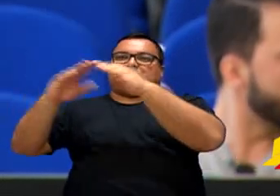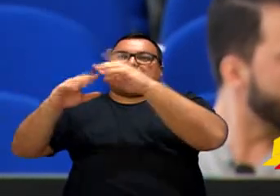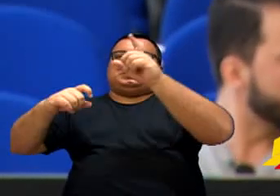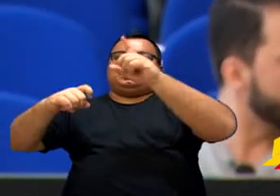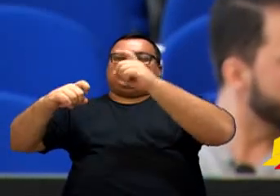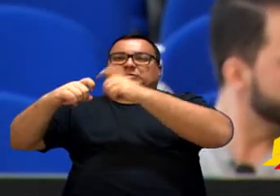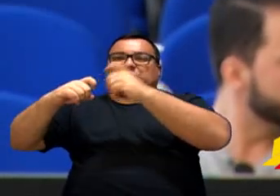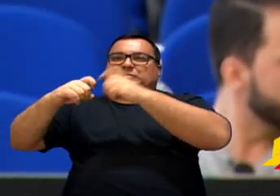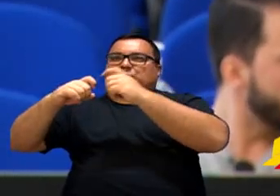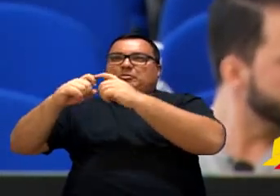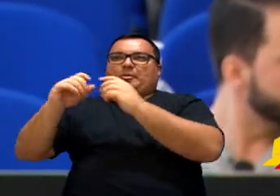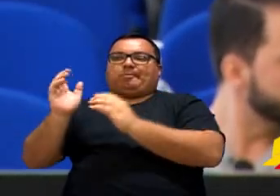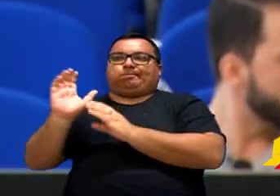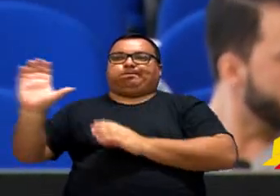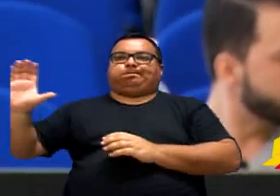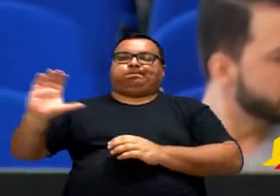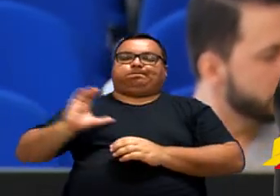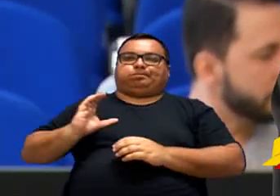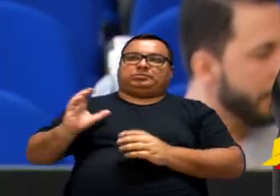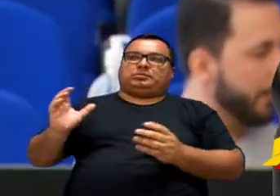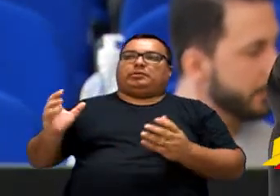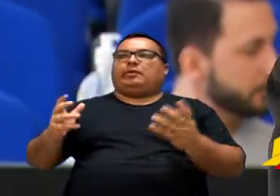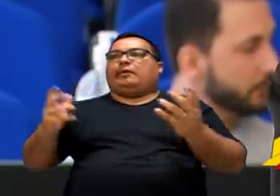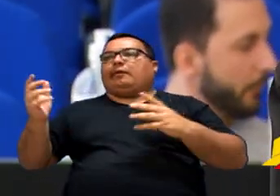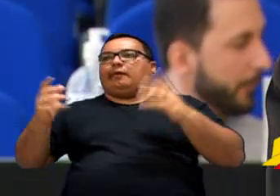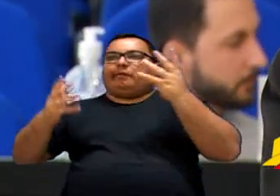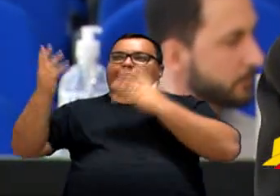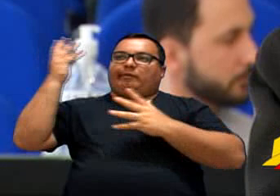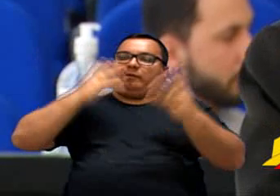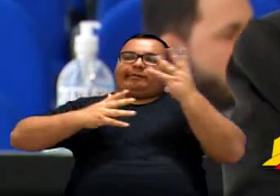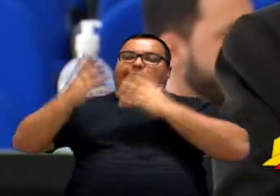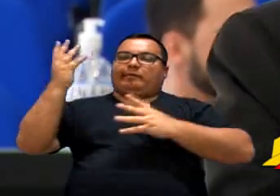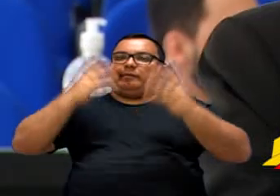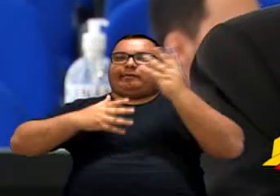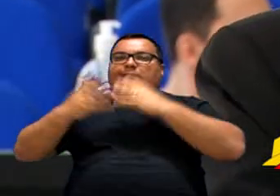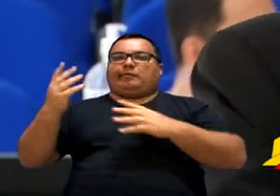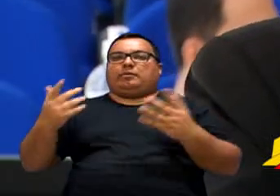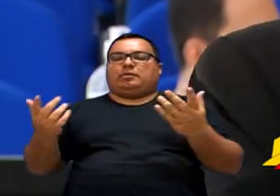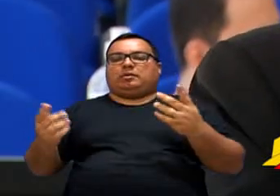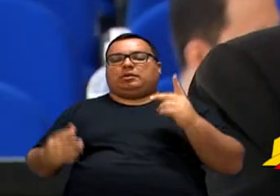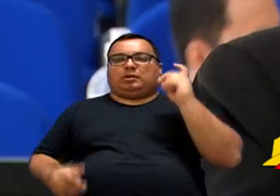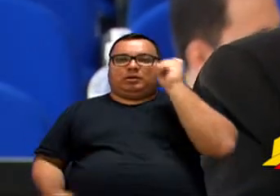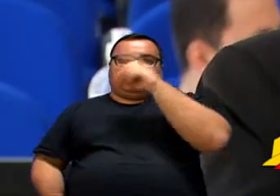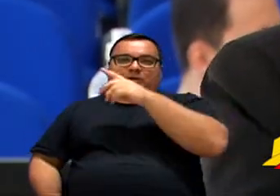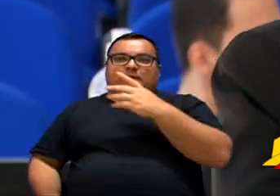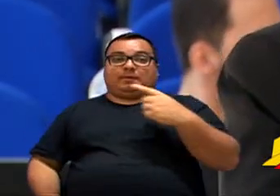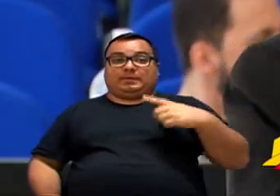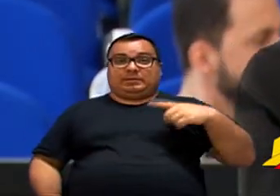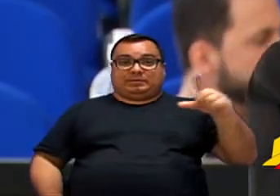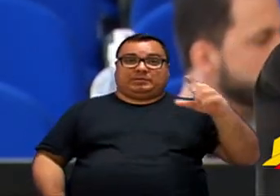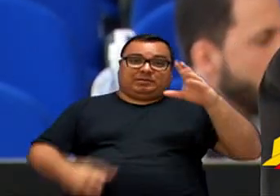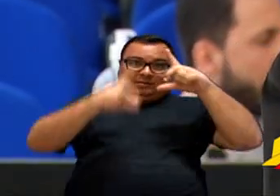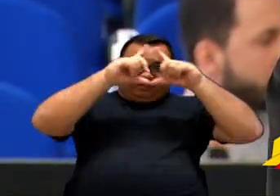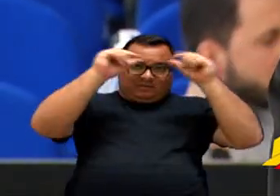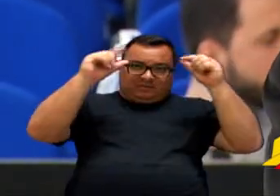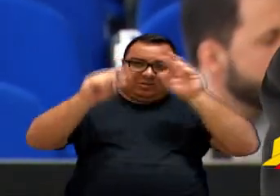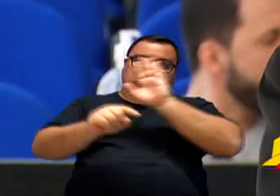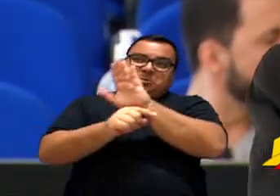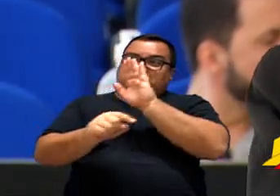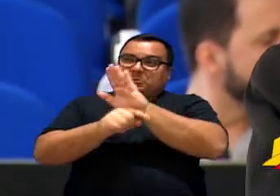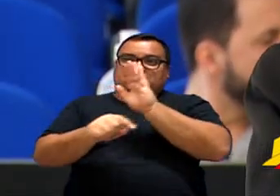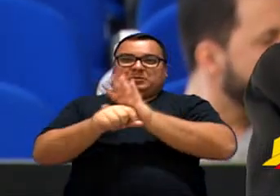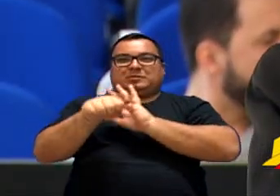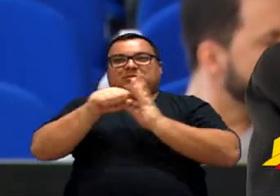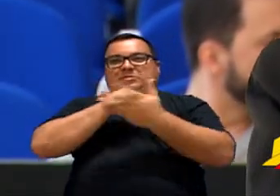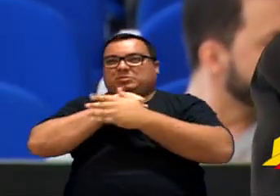hospitais, preocupados com o gasto que vai ter. Sempre falar, a enfermagem é o que levou, que salvou vidas no período da pandemia, que estava